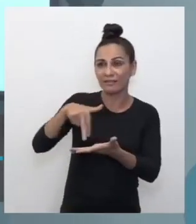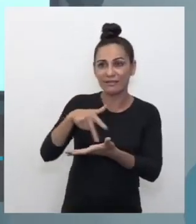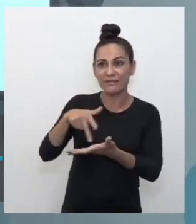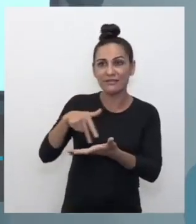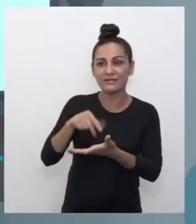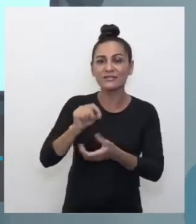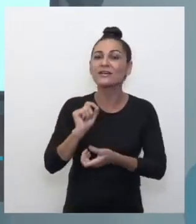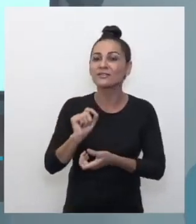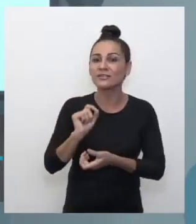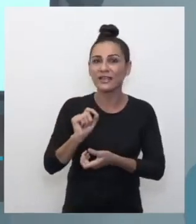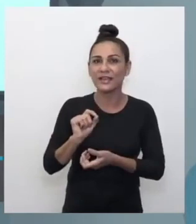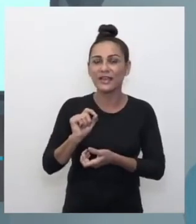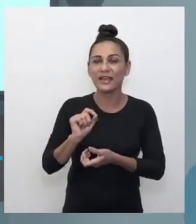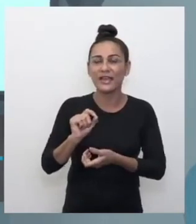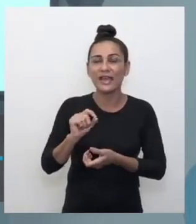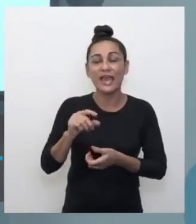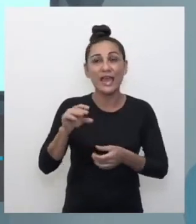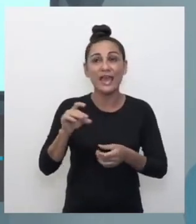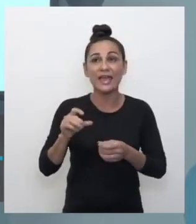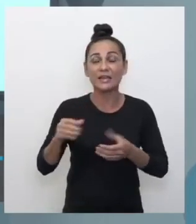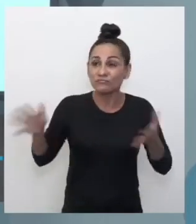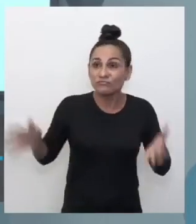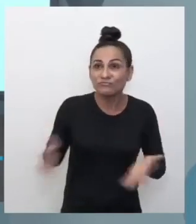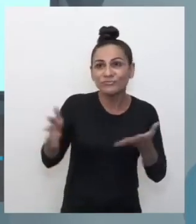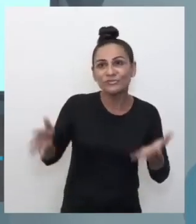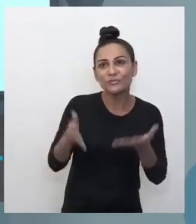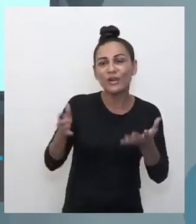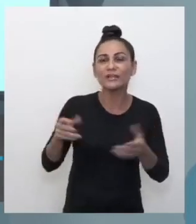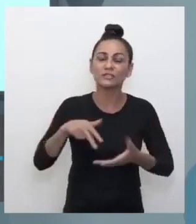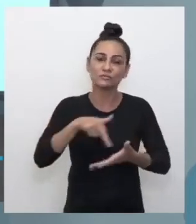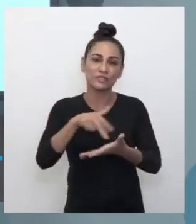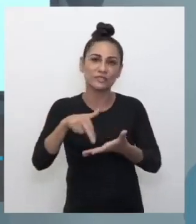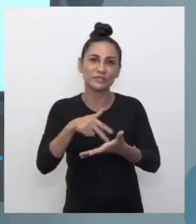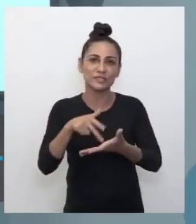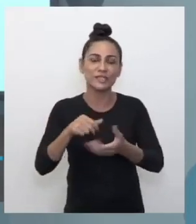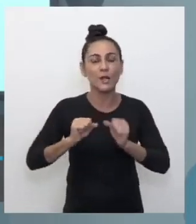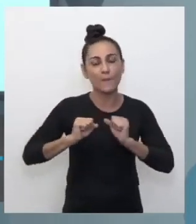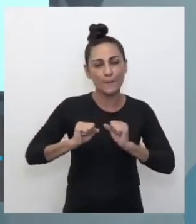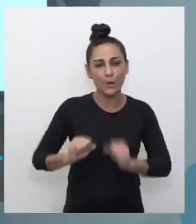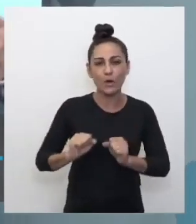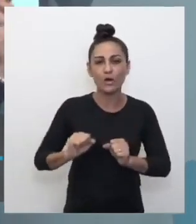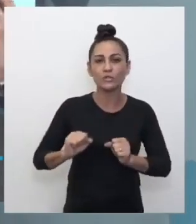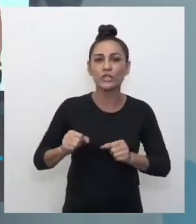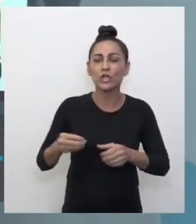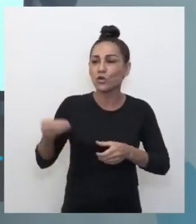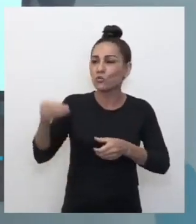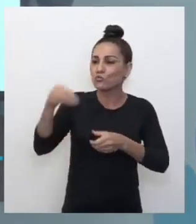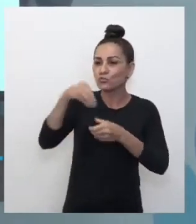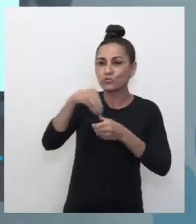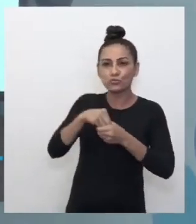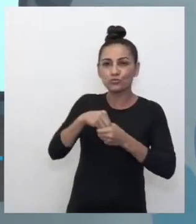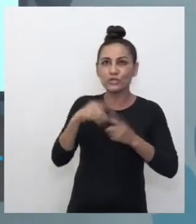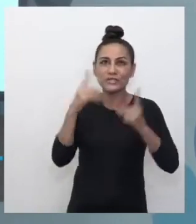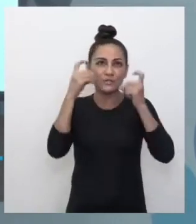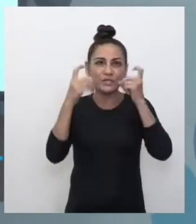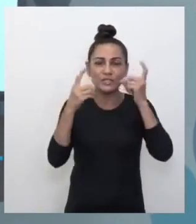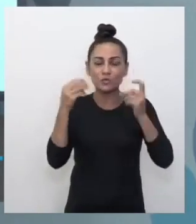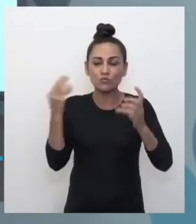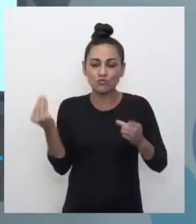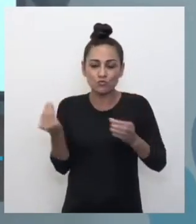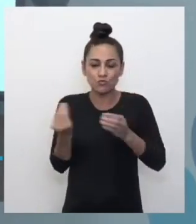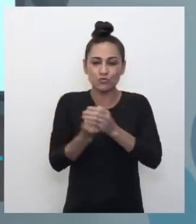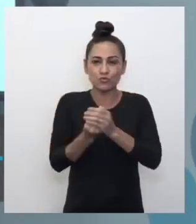geralmente, né, aliás, é estimulado isso, que o dançarino ele possa, então, colocar todas as suas expressões e colocar a